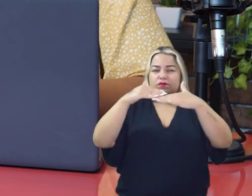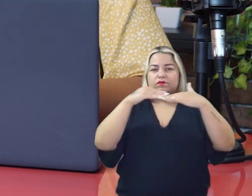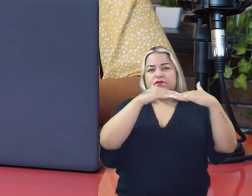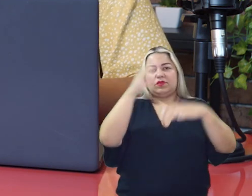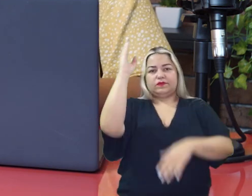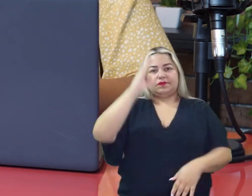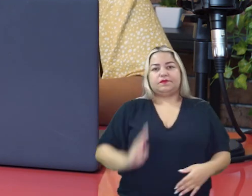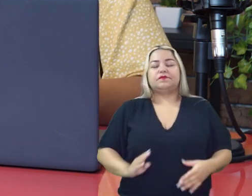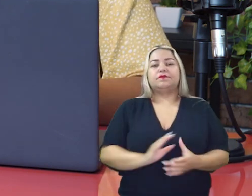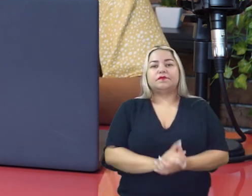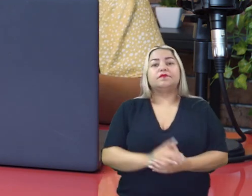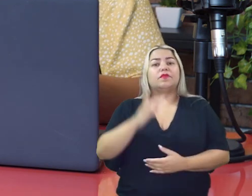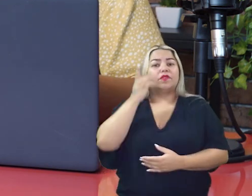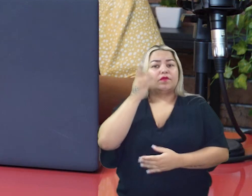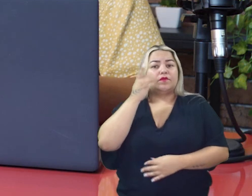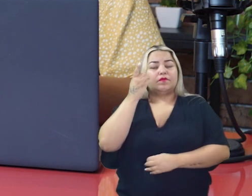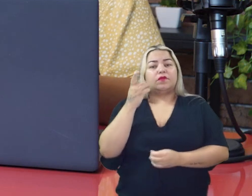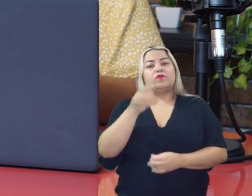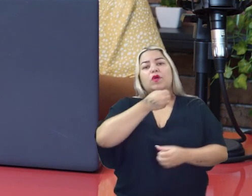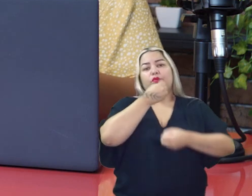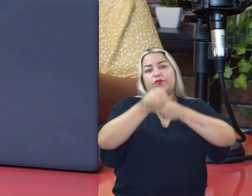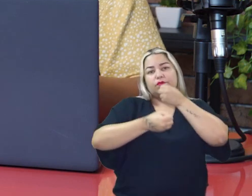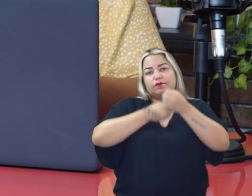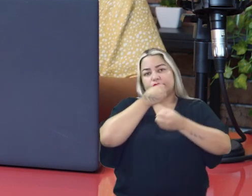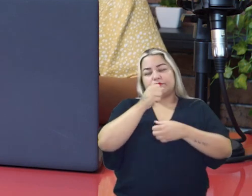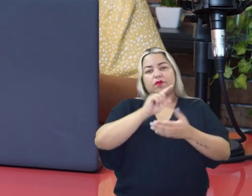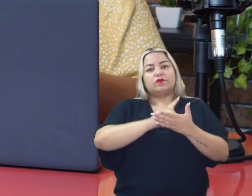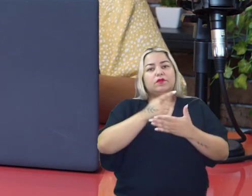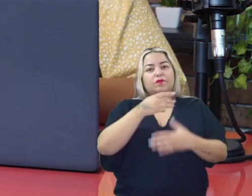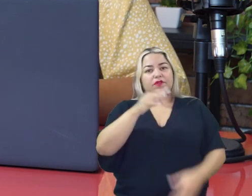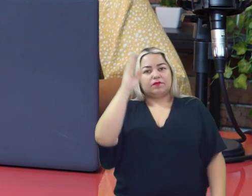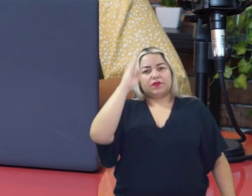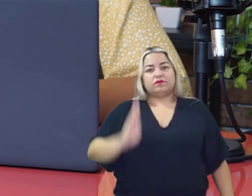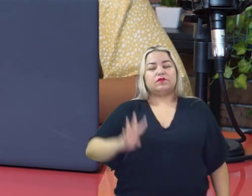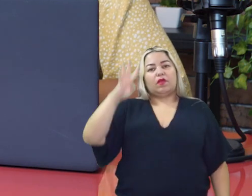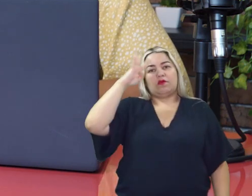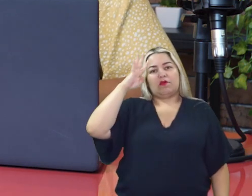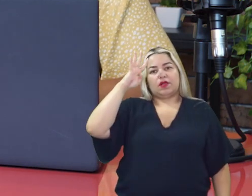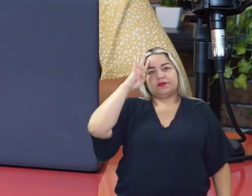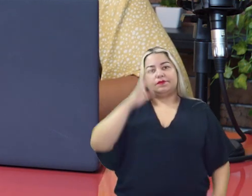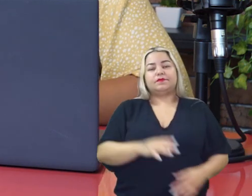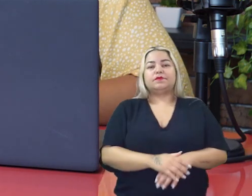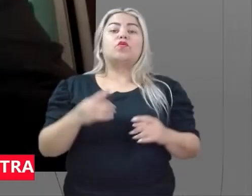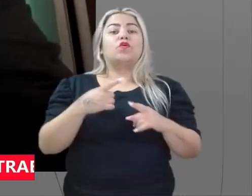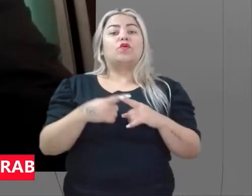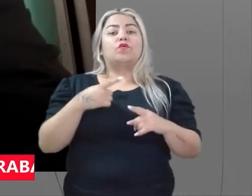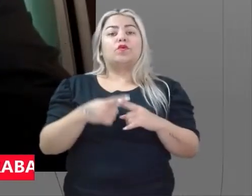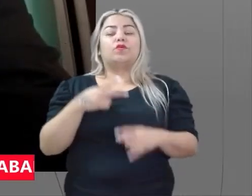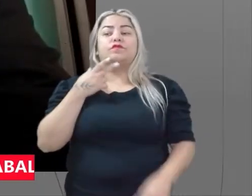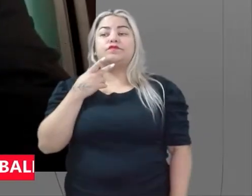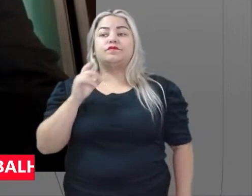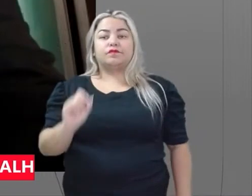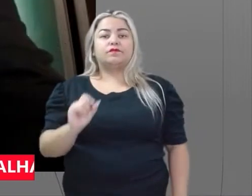a competitividade do Brasil. O deputado concedeu uma entrevista ao jornal PT Brasil na quarta-feira. A gente